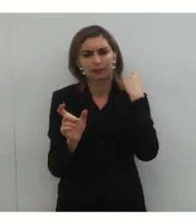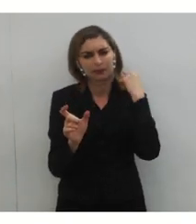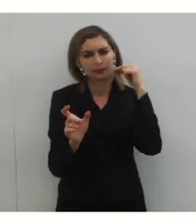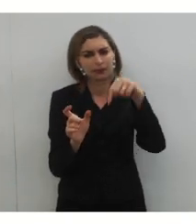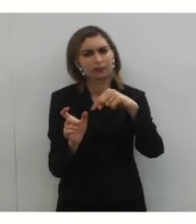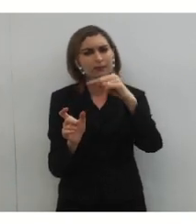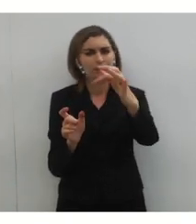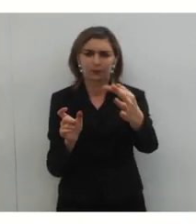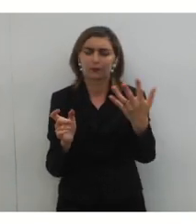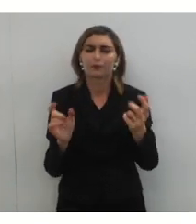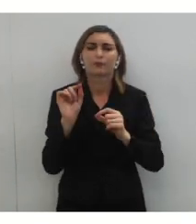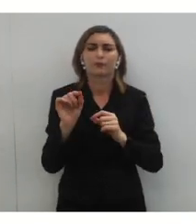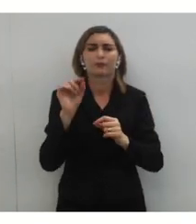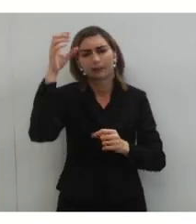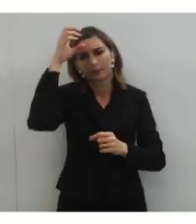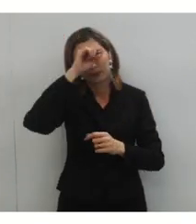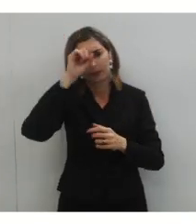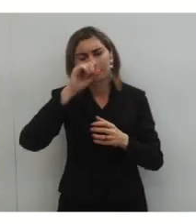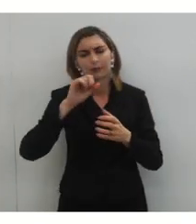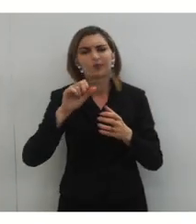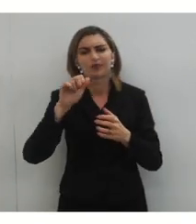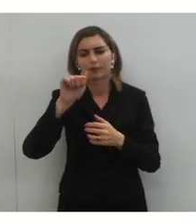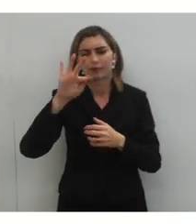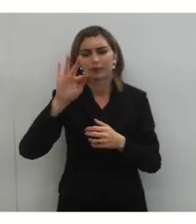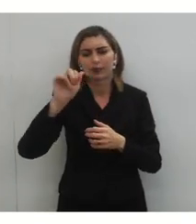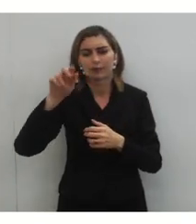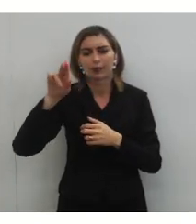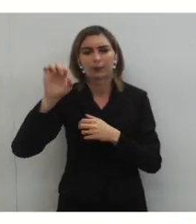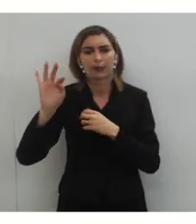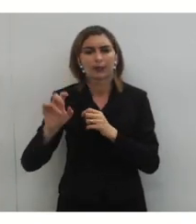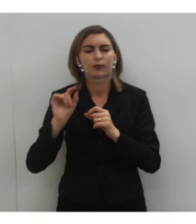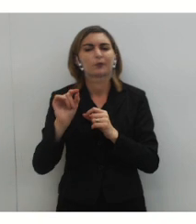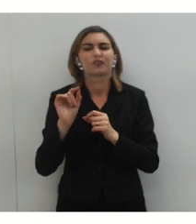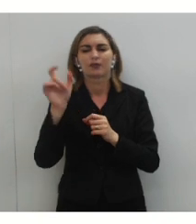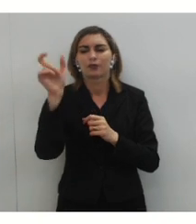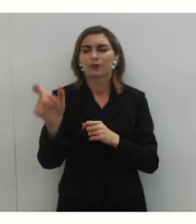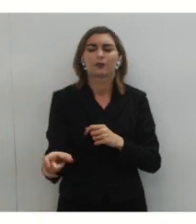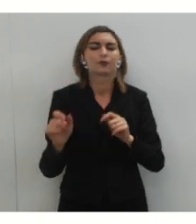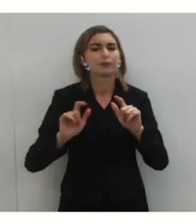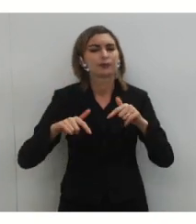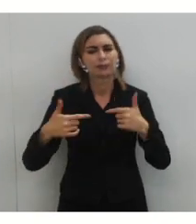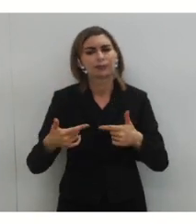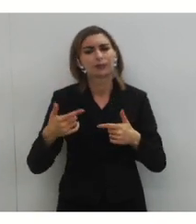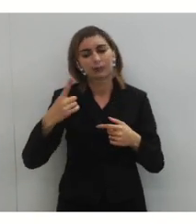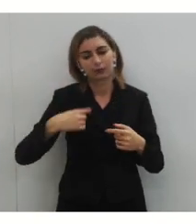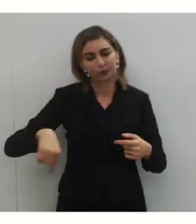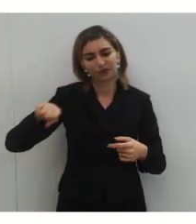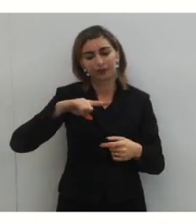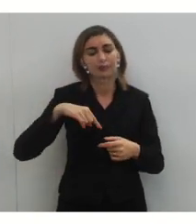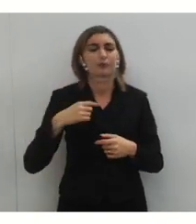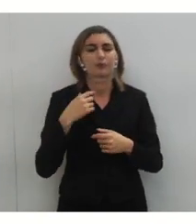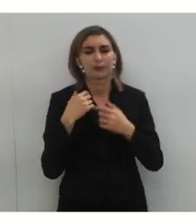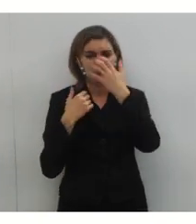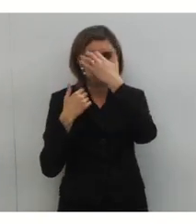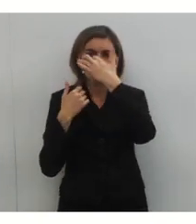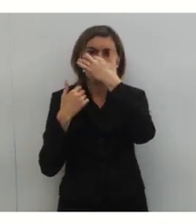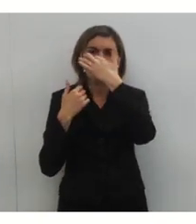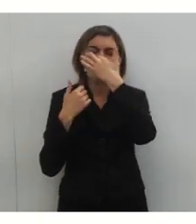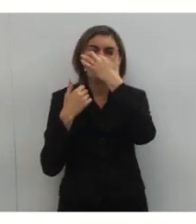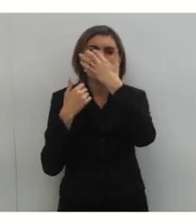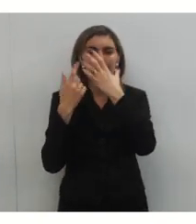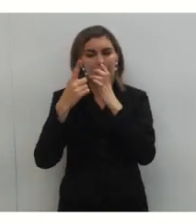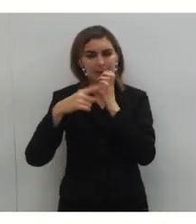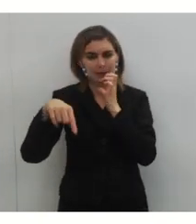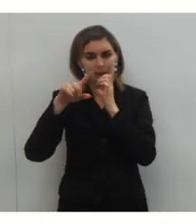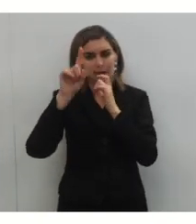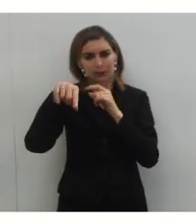que aprendeu o alfabeto? Quem foi? A quem eu vou atribuir a ação de aprender? Nós. Então, nós é o sujeito